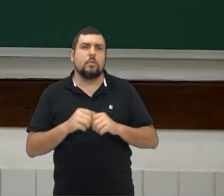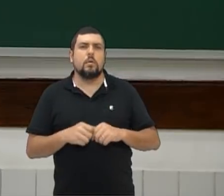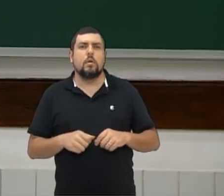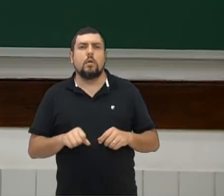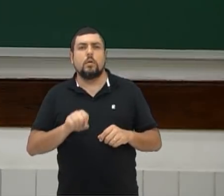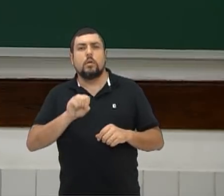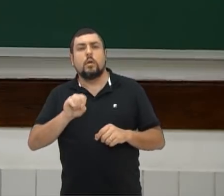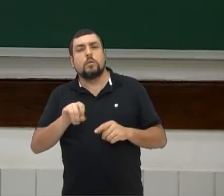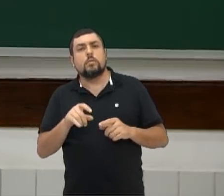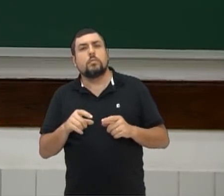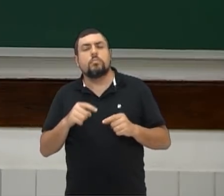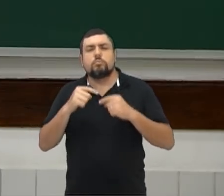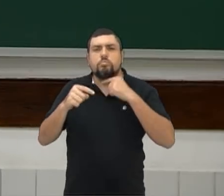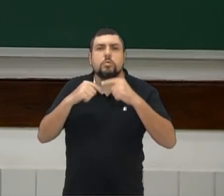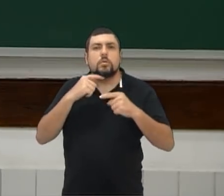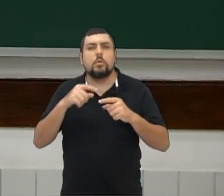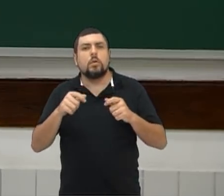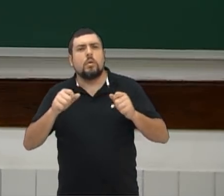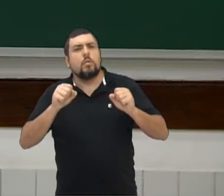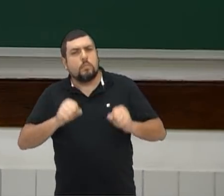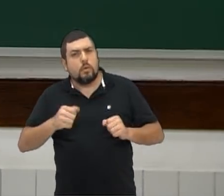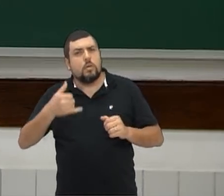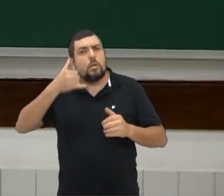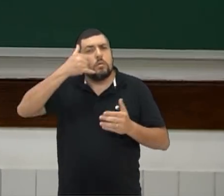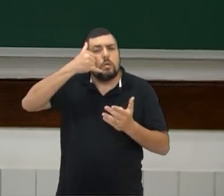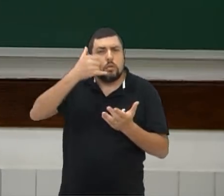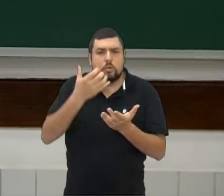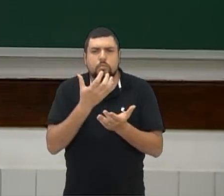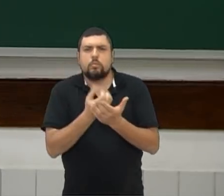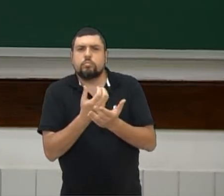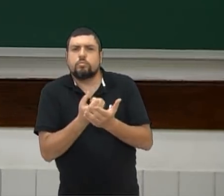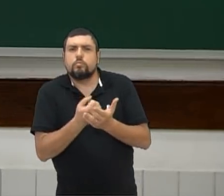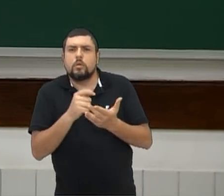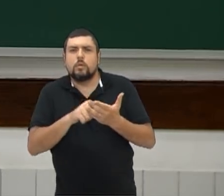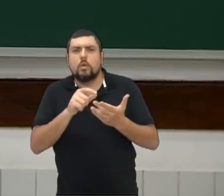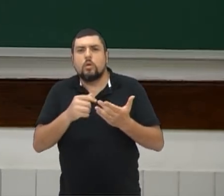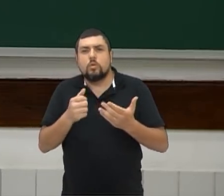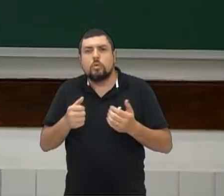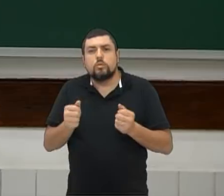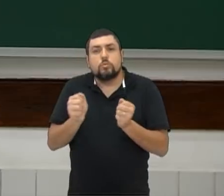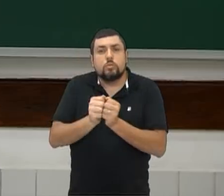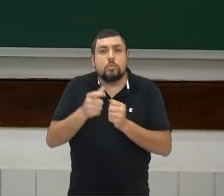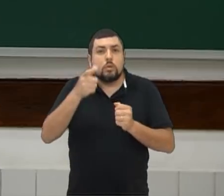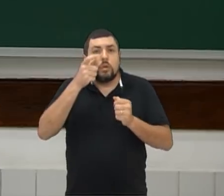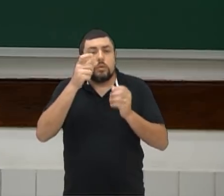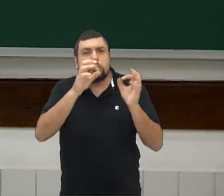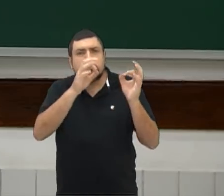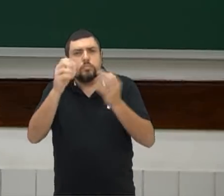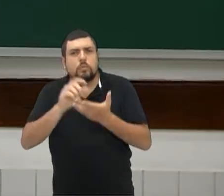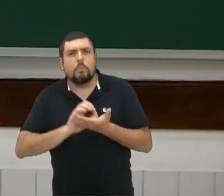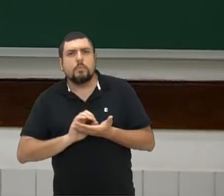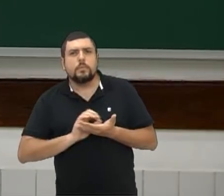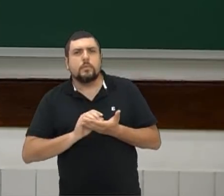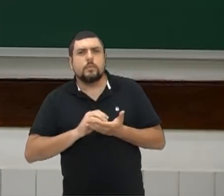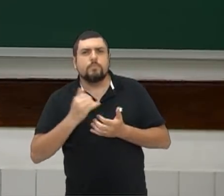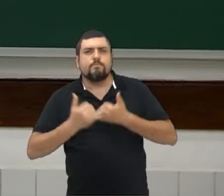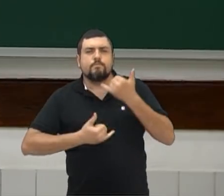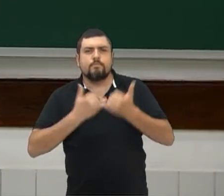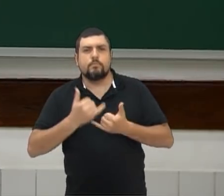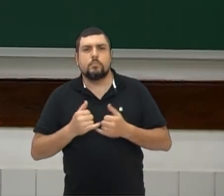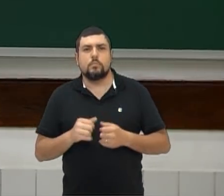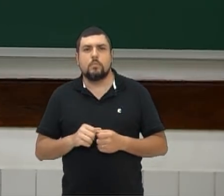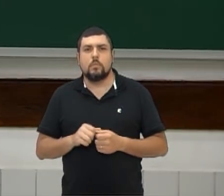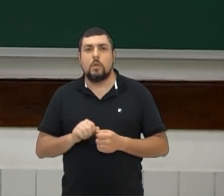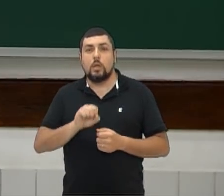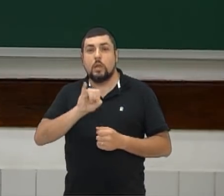para tentar jogar através do celular. Quem não pode baixar e não pode acessar o site, não se preocupe. A gente vai estar utilizando a